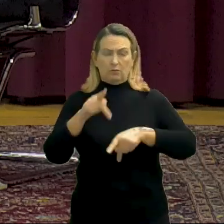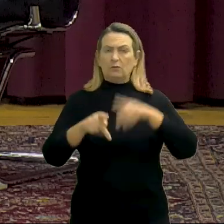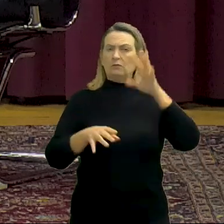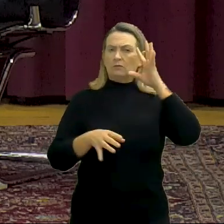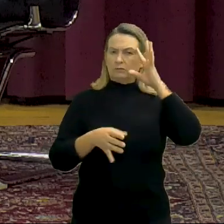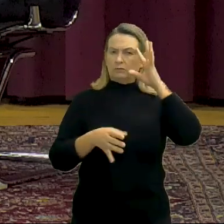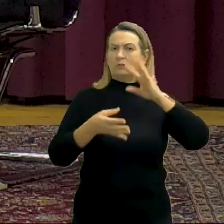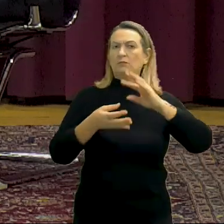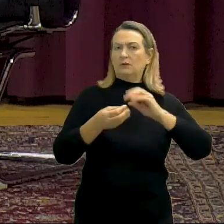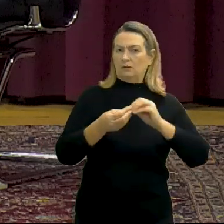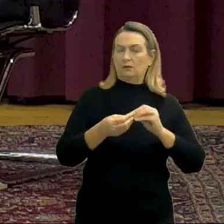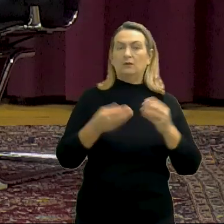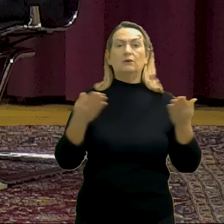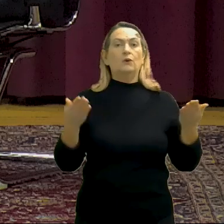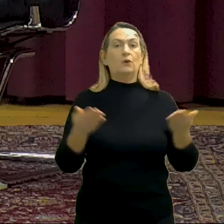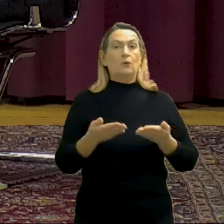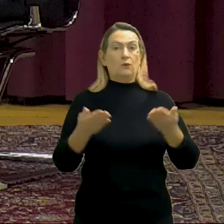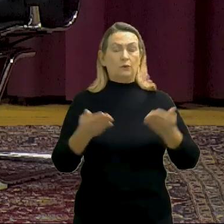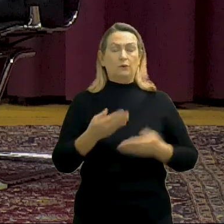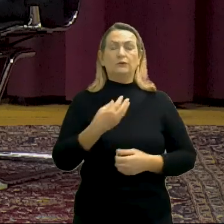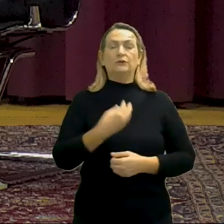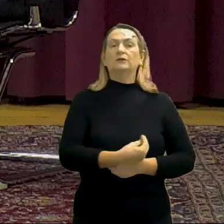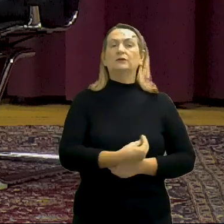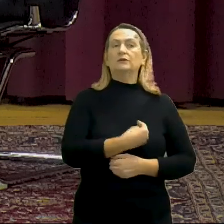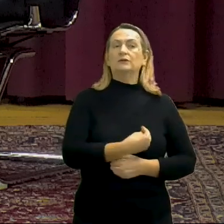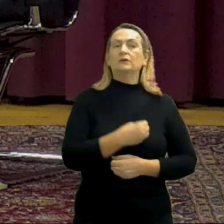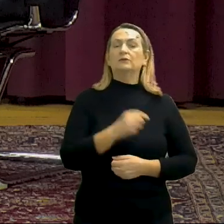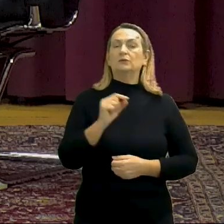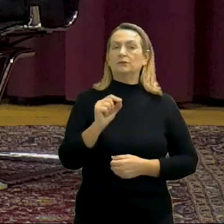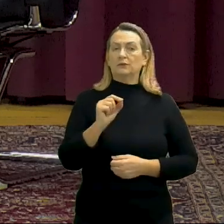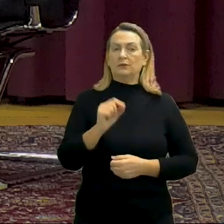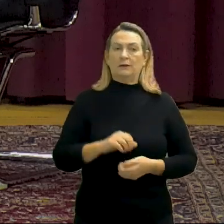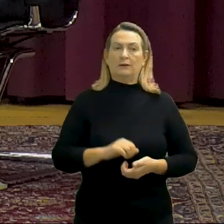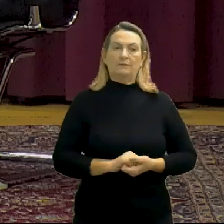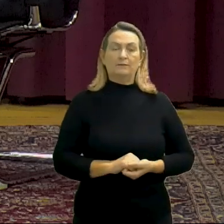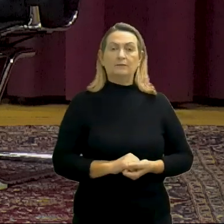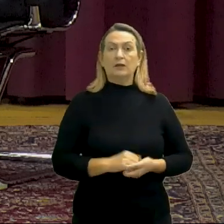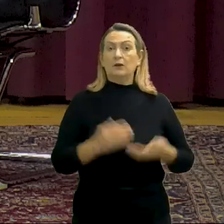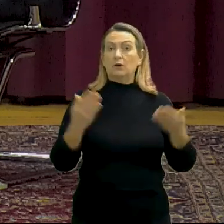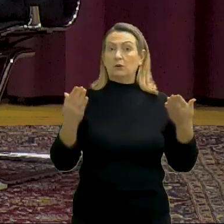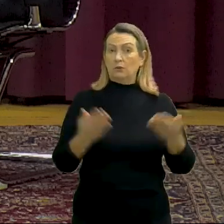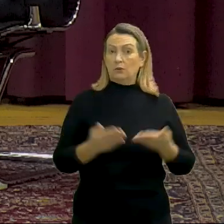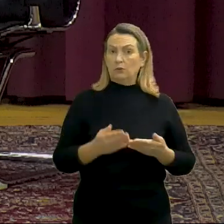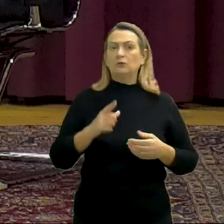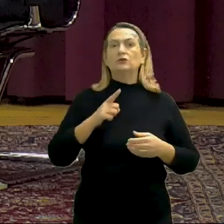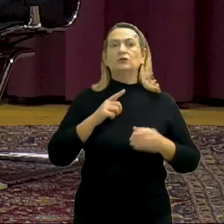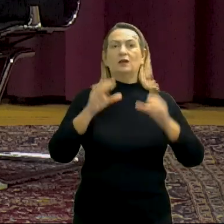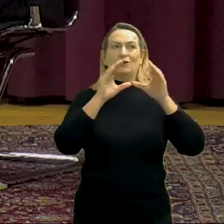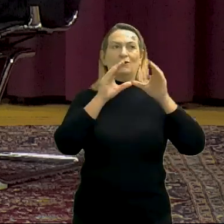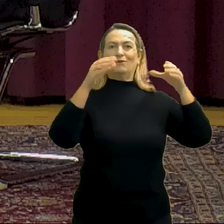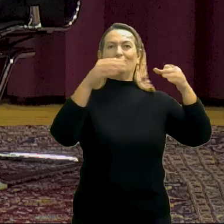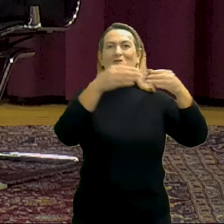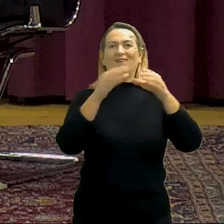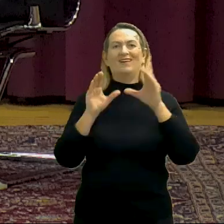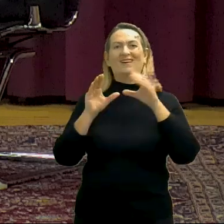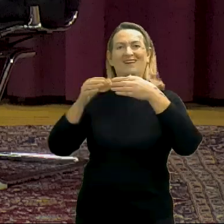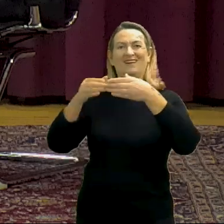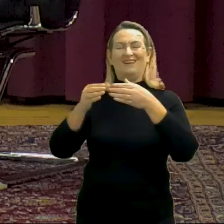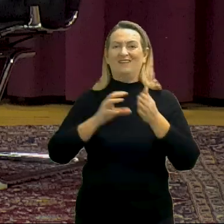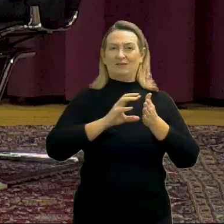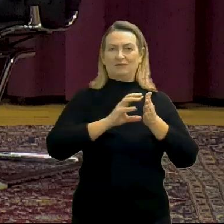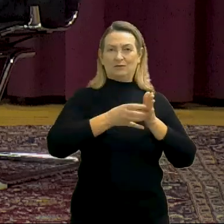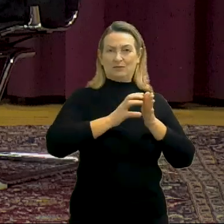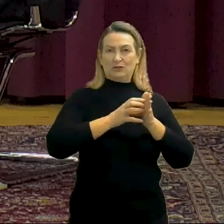temos atualmente estamos e eh eh atualmente estamos tendo As convenções partidárias os próprios